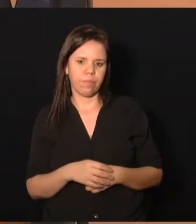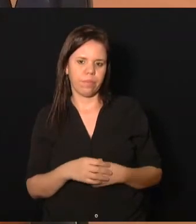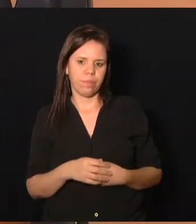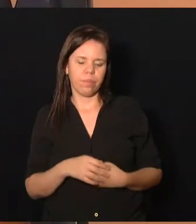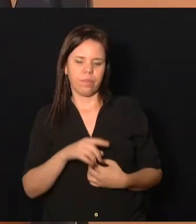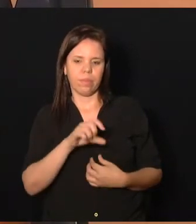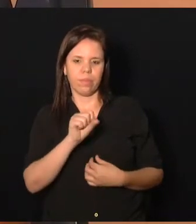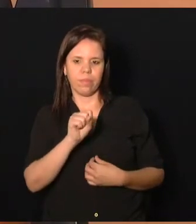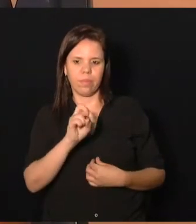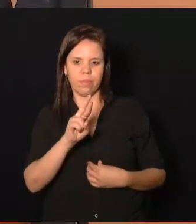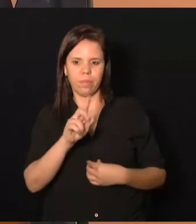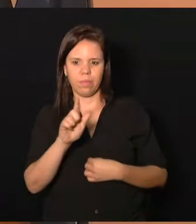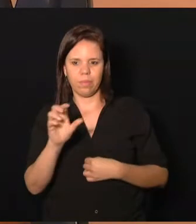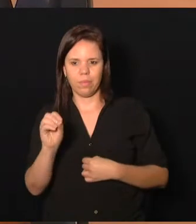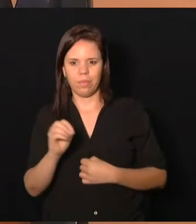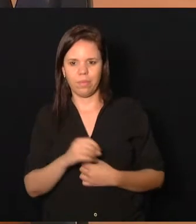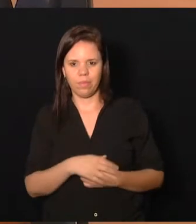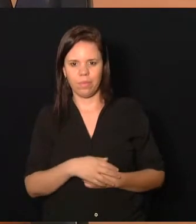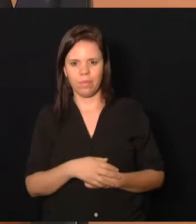Serginho.